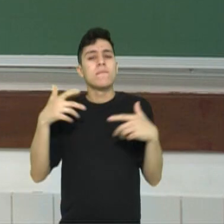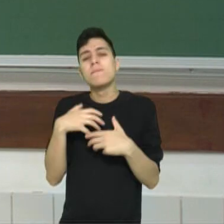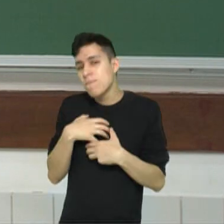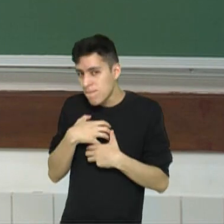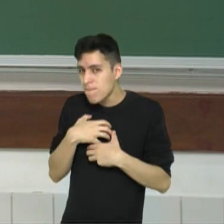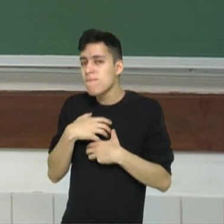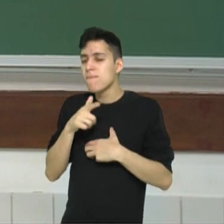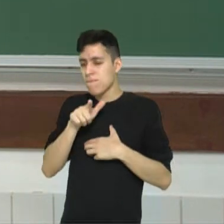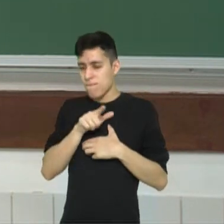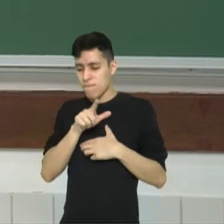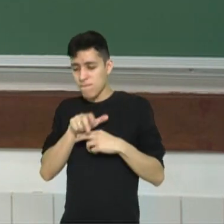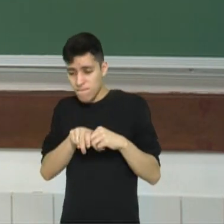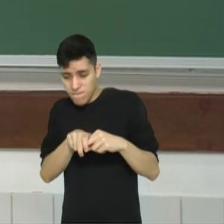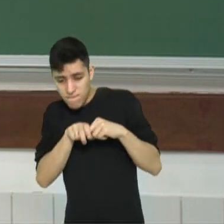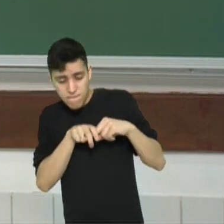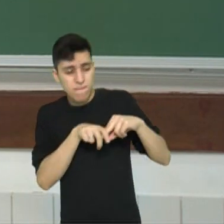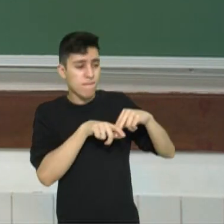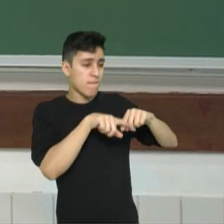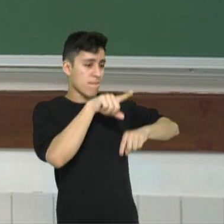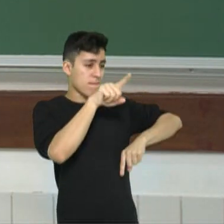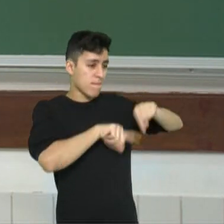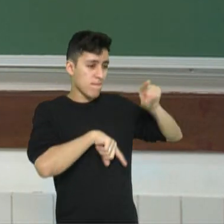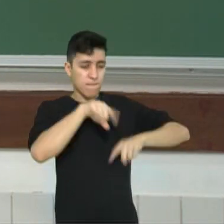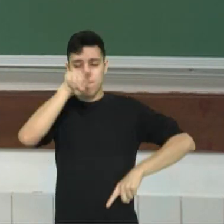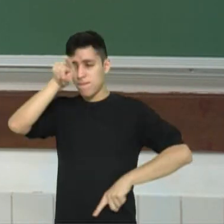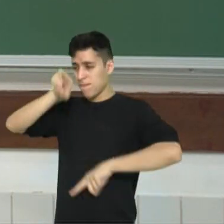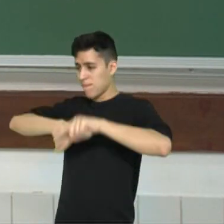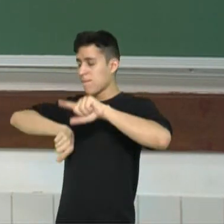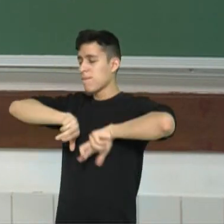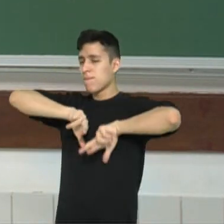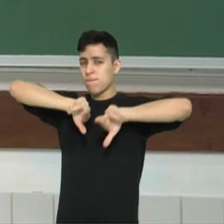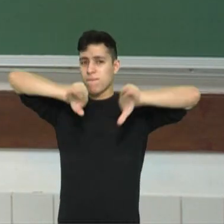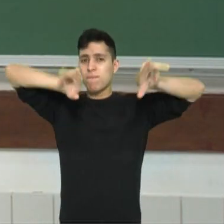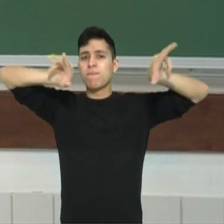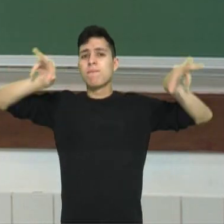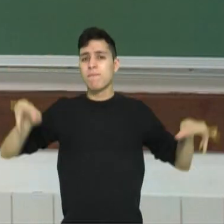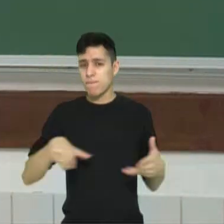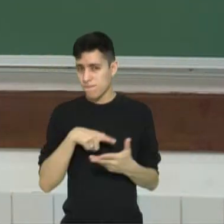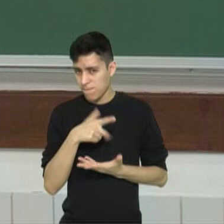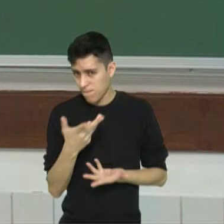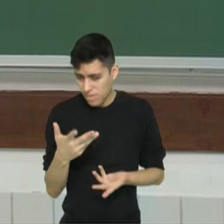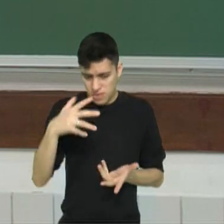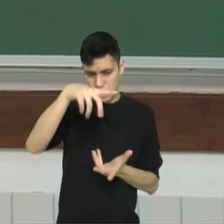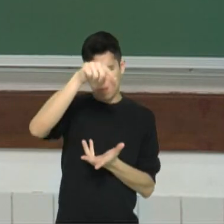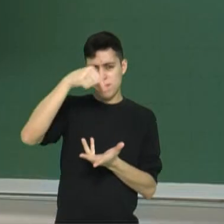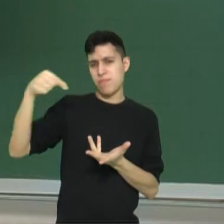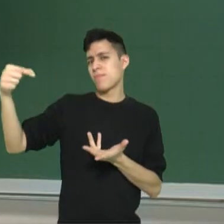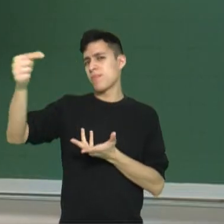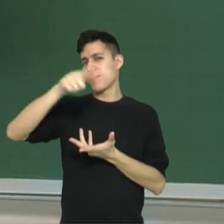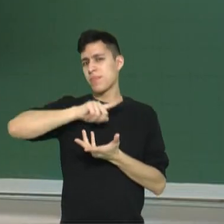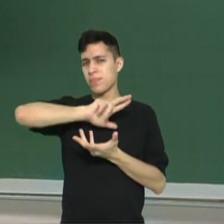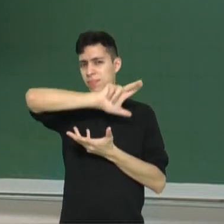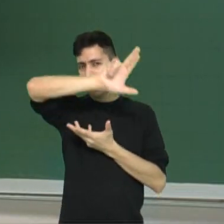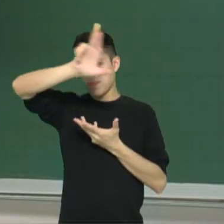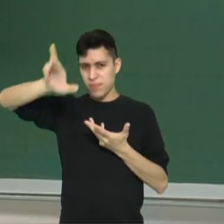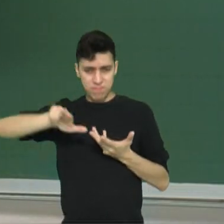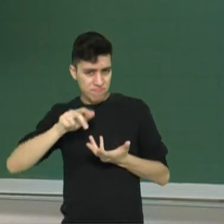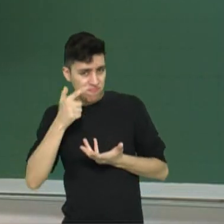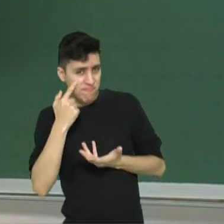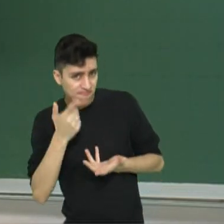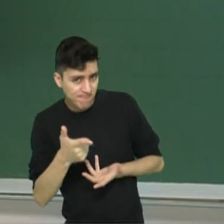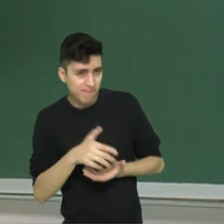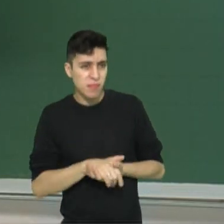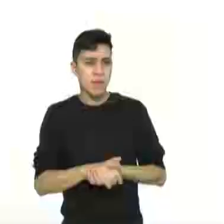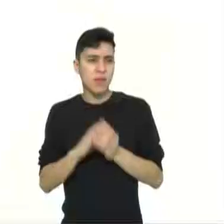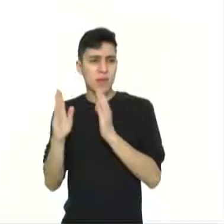vai ter ali pela variedade de instrumentos que acaba aparecendo ao longo do planeta. Me acompanhe aqui novamente. Temos aqui ó, um outro